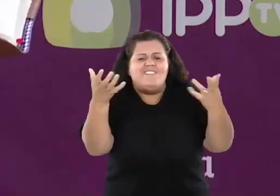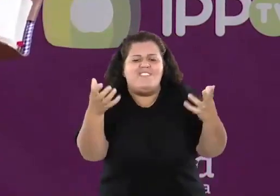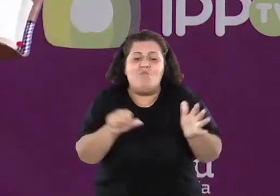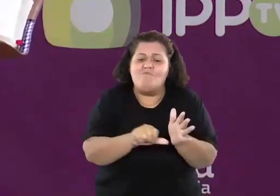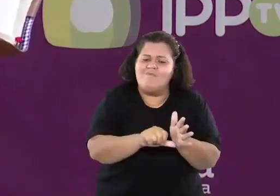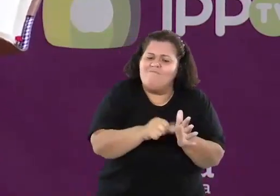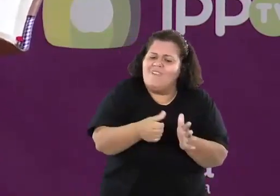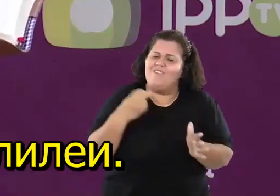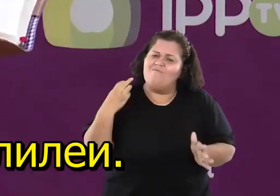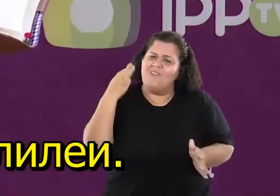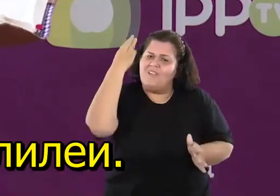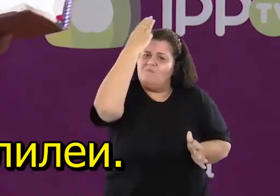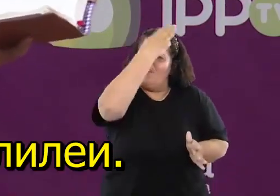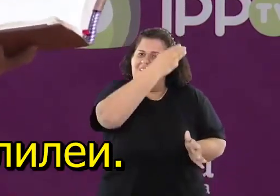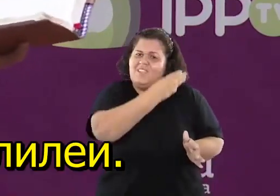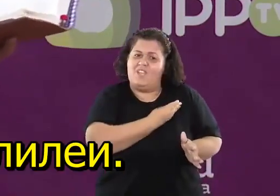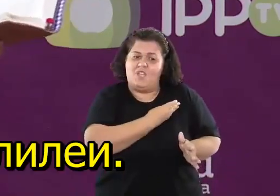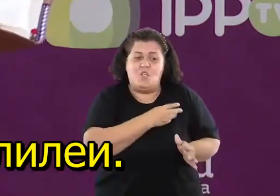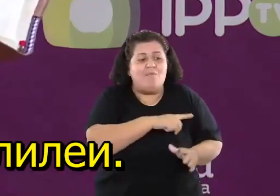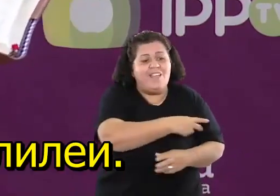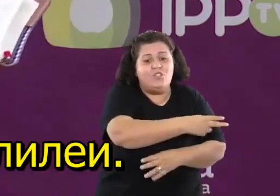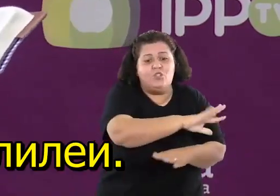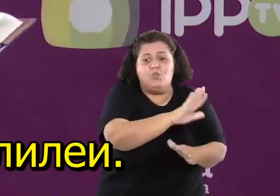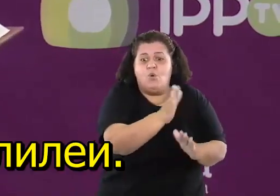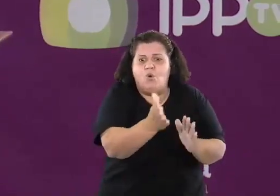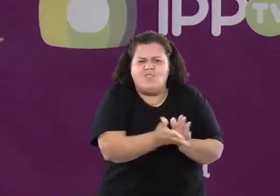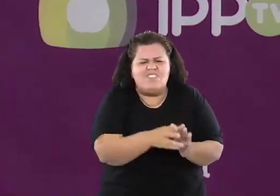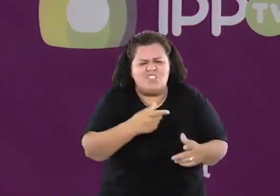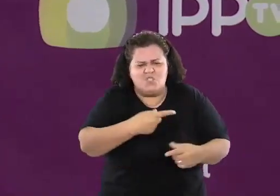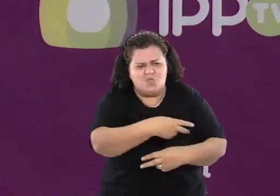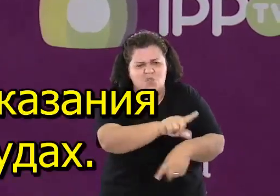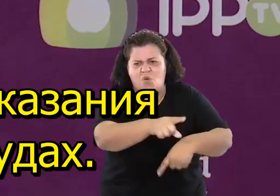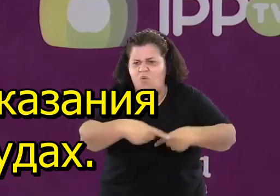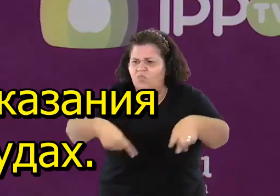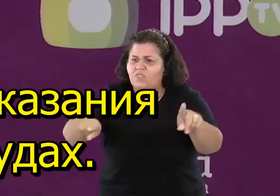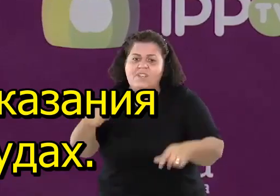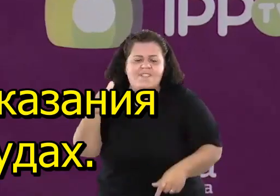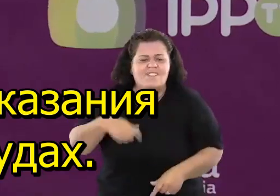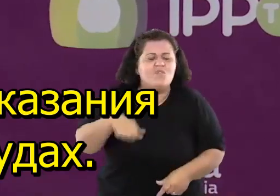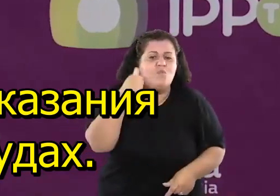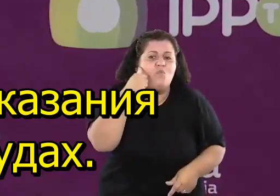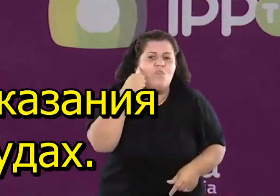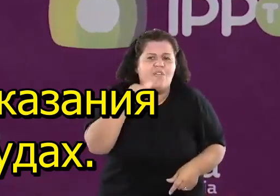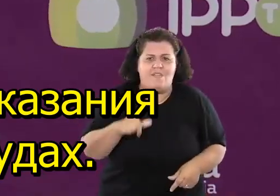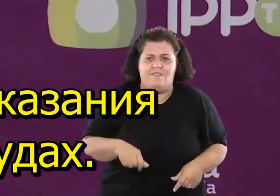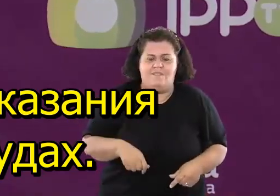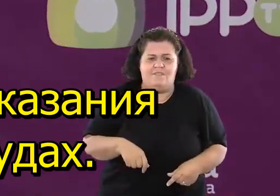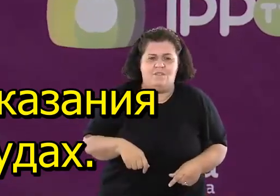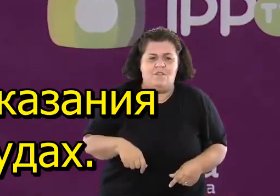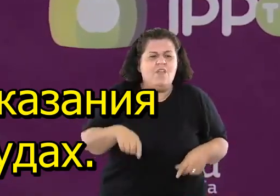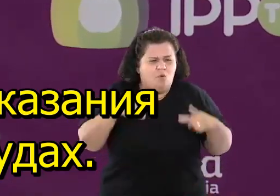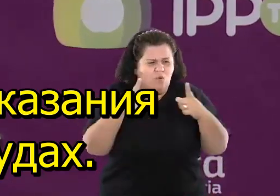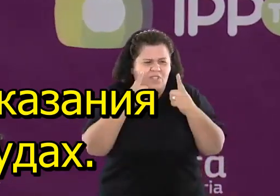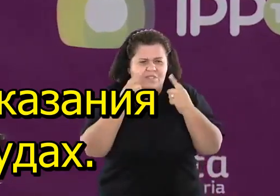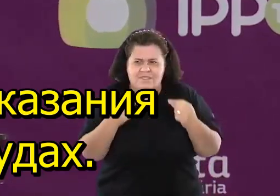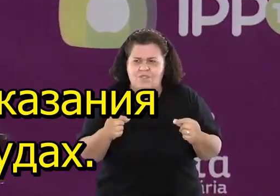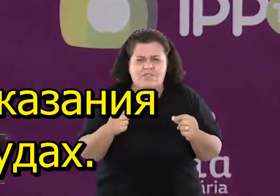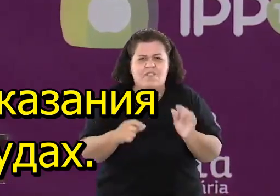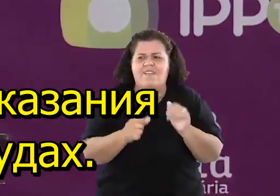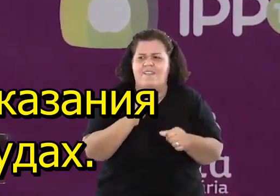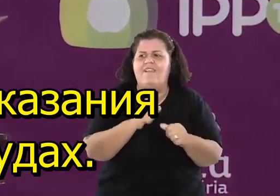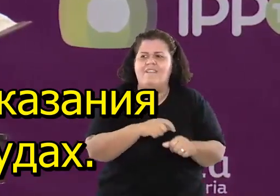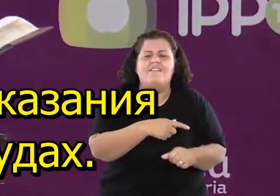Madalena, às demais mulheres da Galileia. Naquele tempo, o testemunho da mulher não